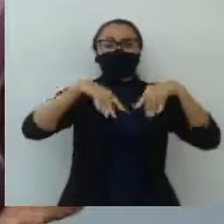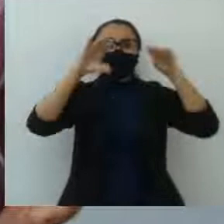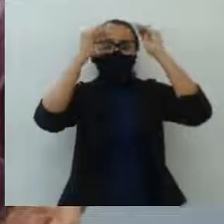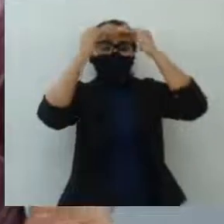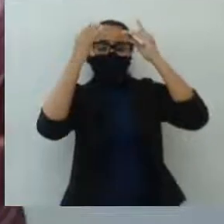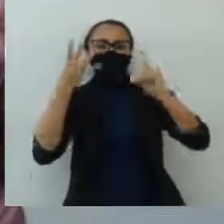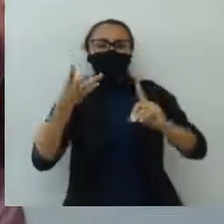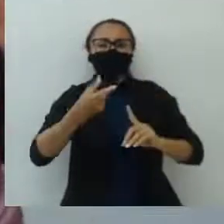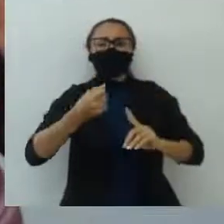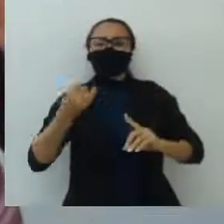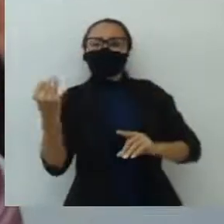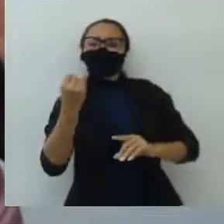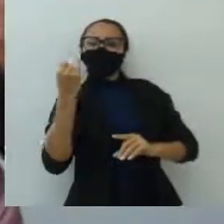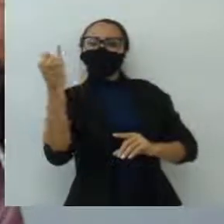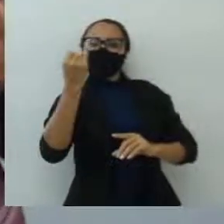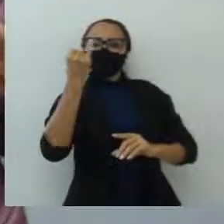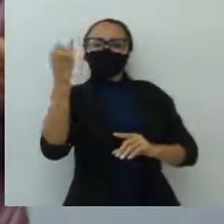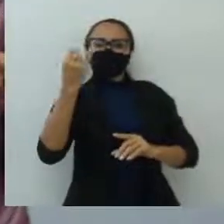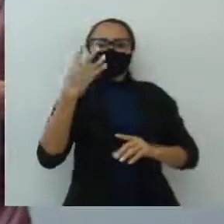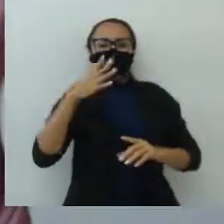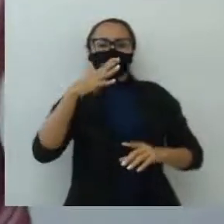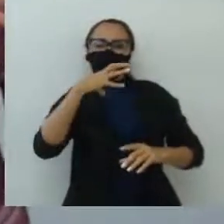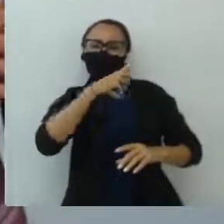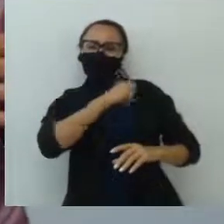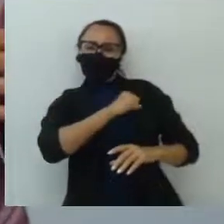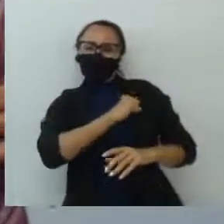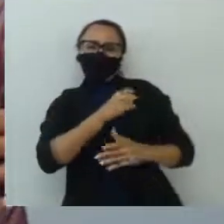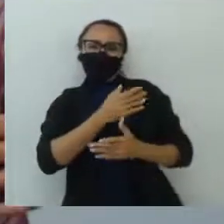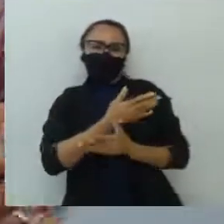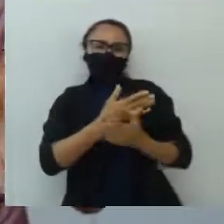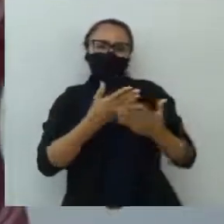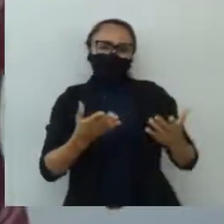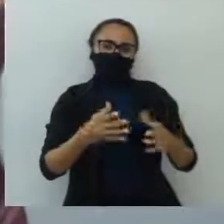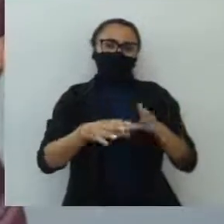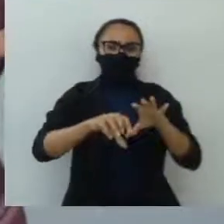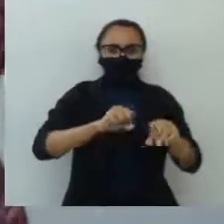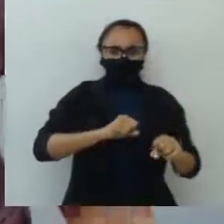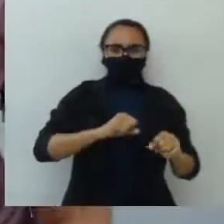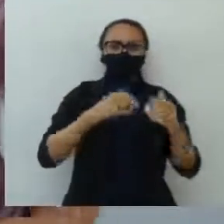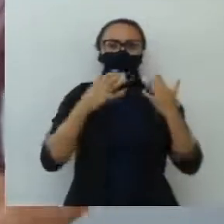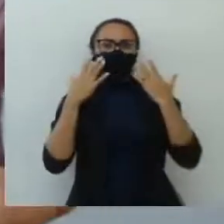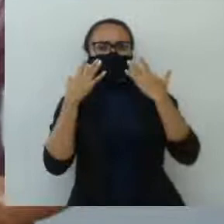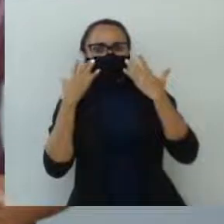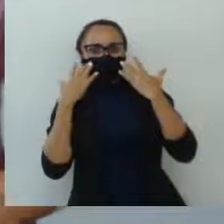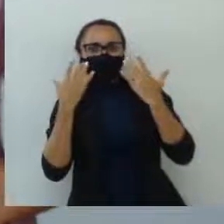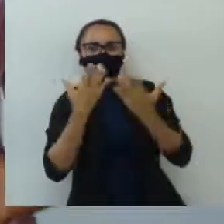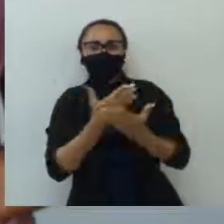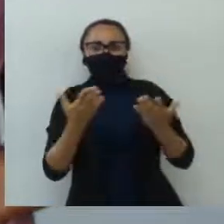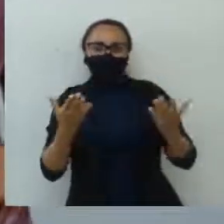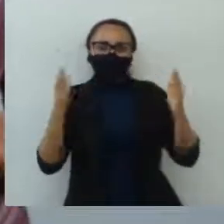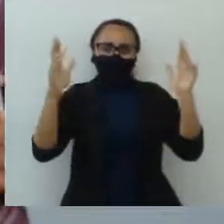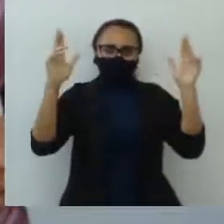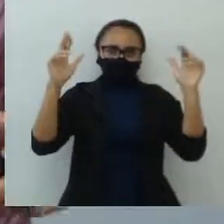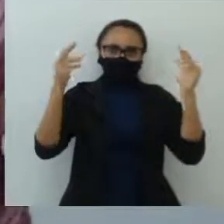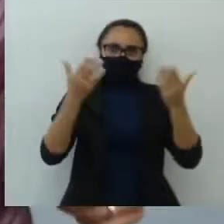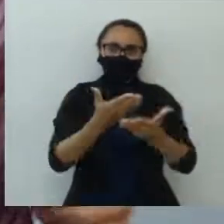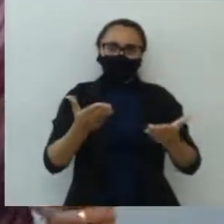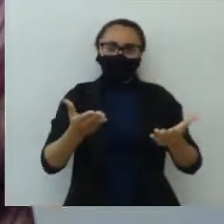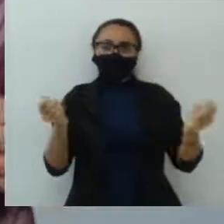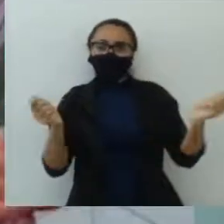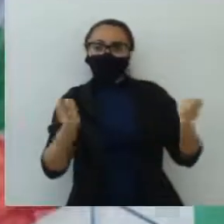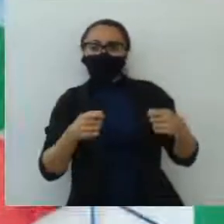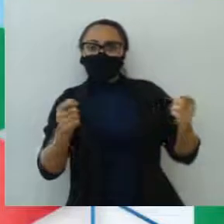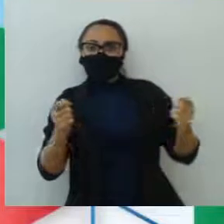super importante, que eu adoro, sou super fã, porque a minha formação é em teatro, então a aula de hoje vai ser sobre esse tema.